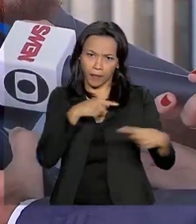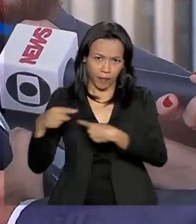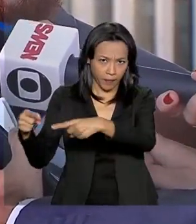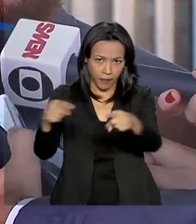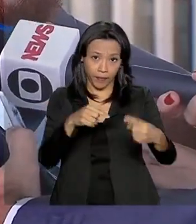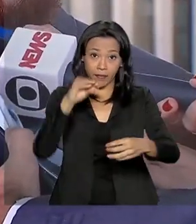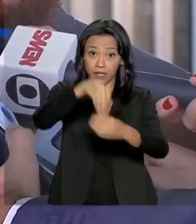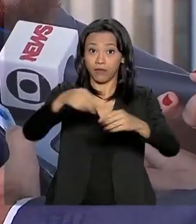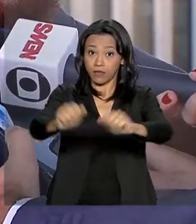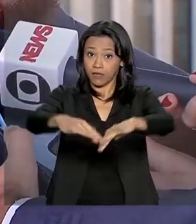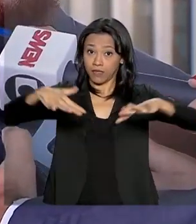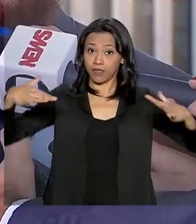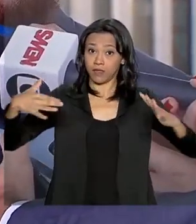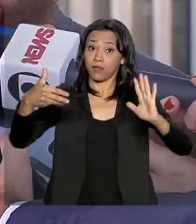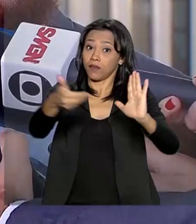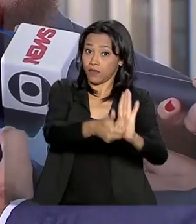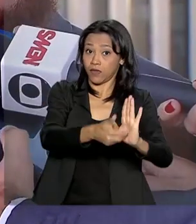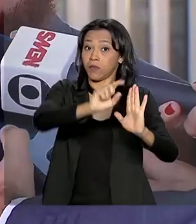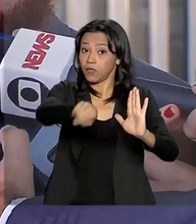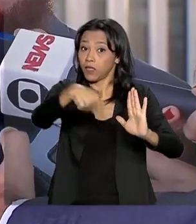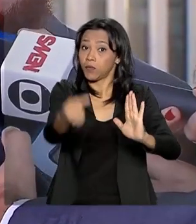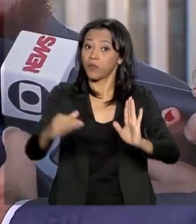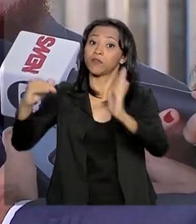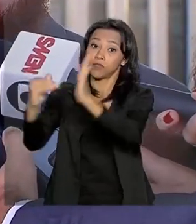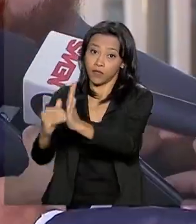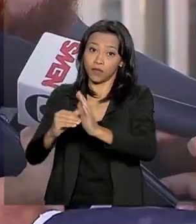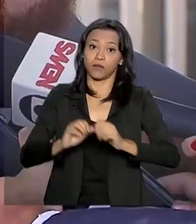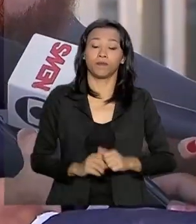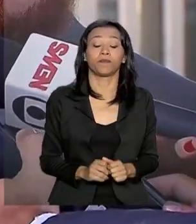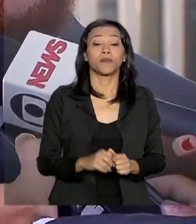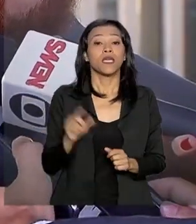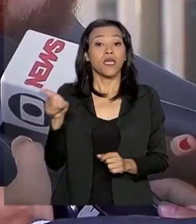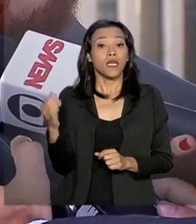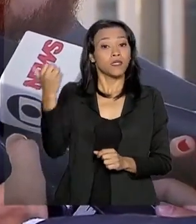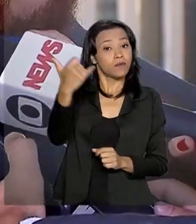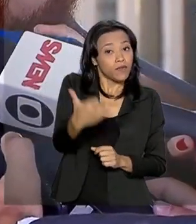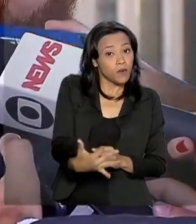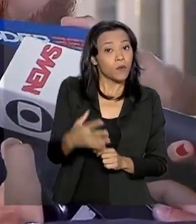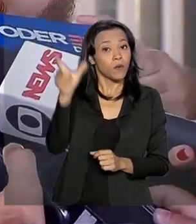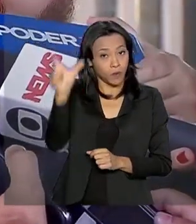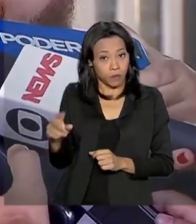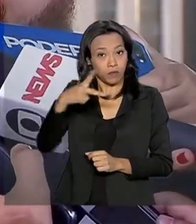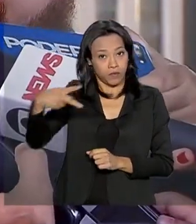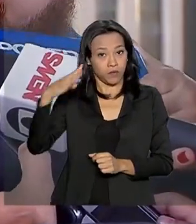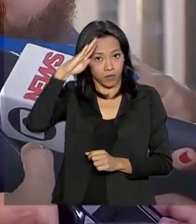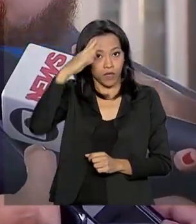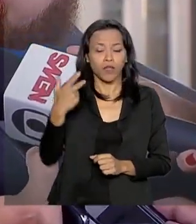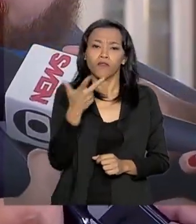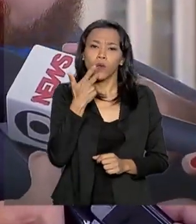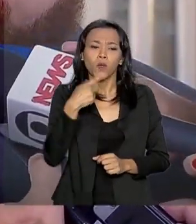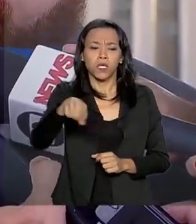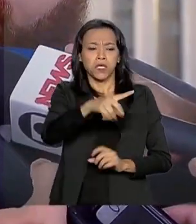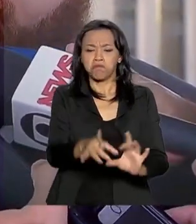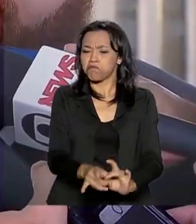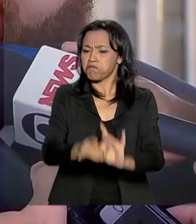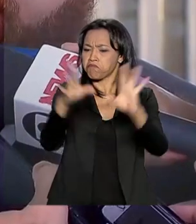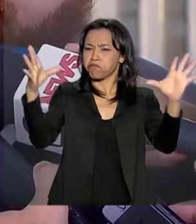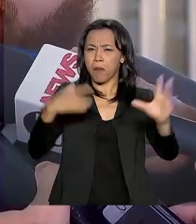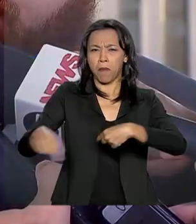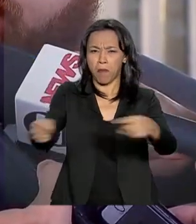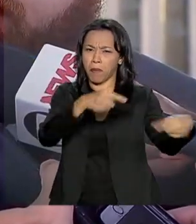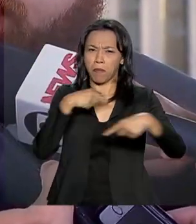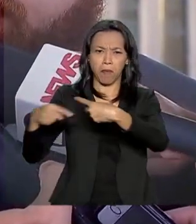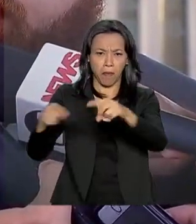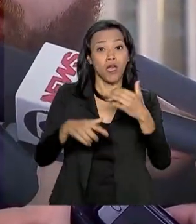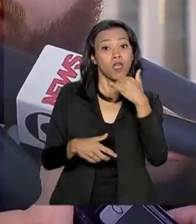na câmara dos deputados e posteriormente no senado federal ele disse que o parlamento tem autoridade de bater eu